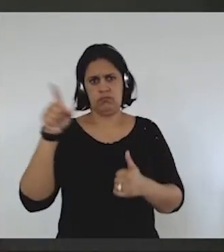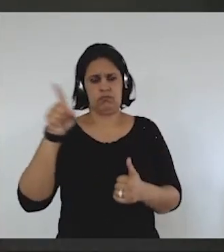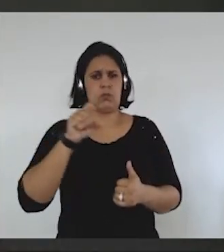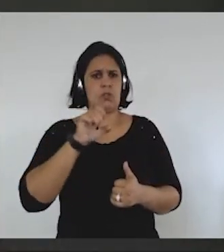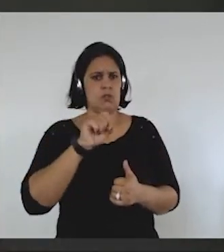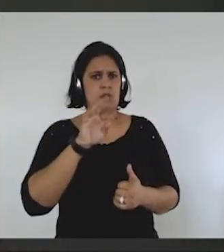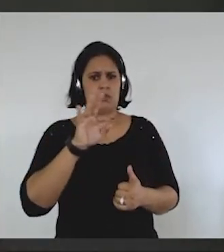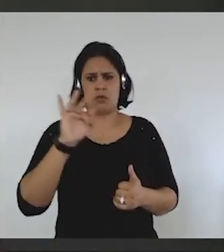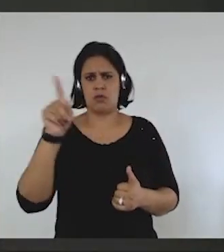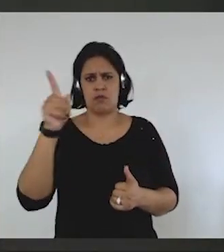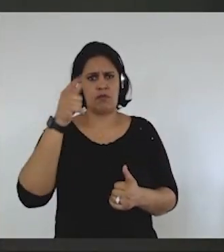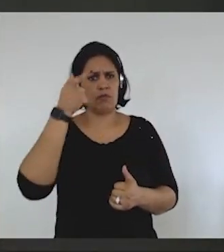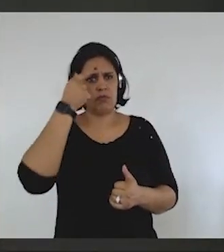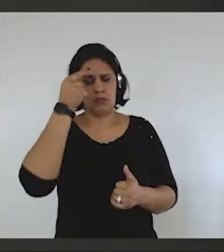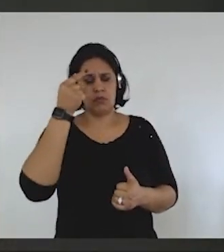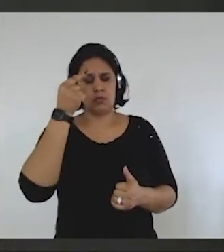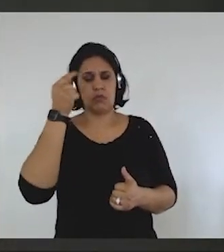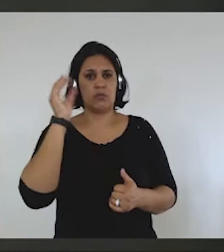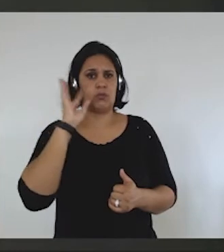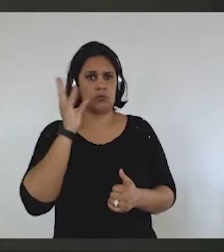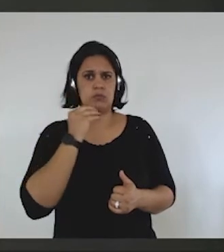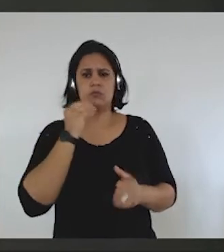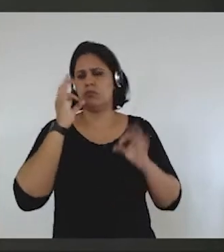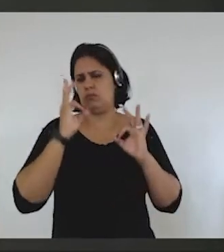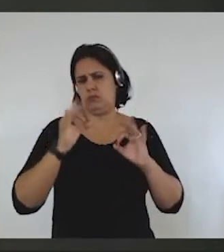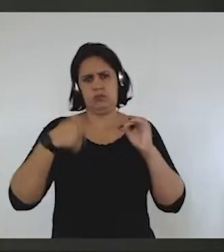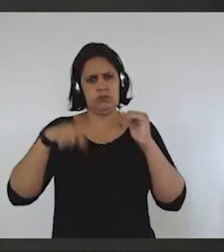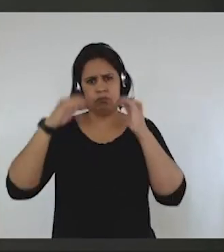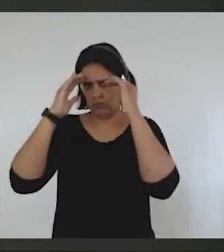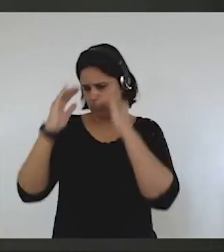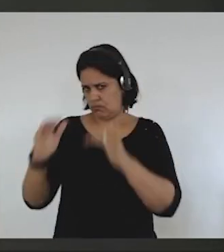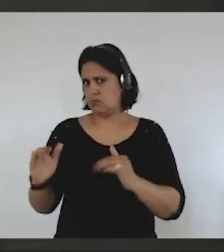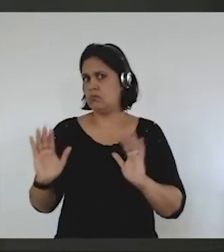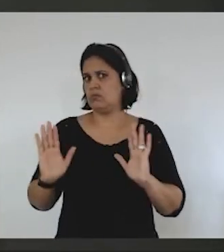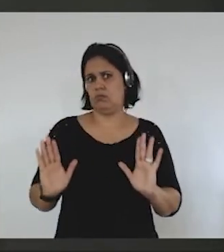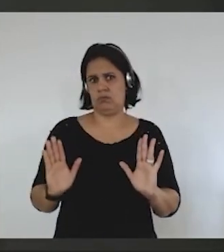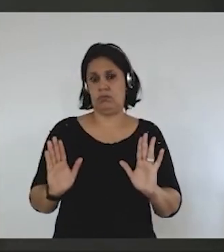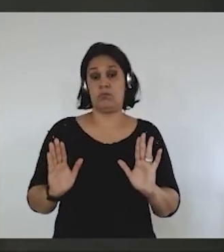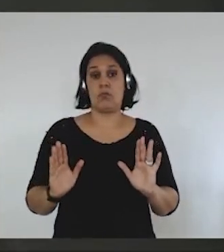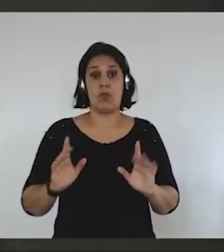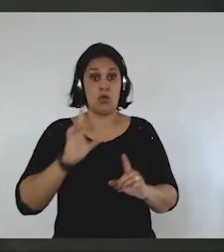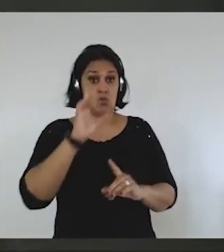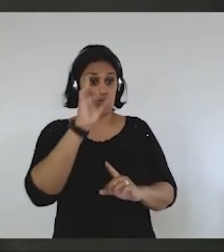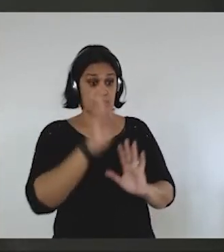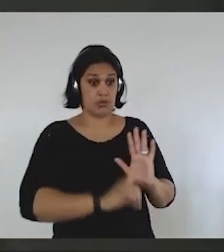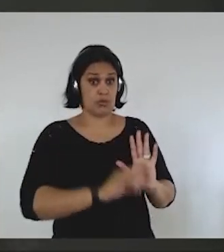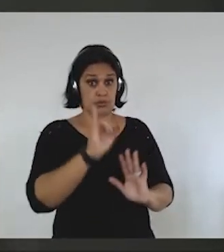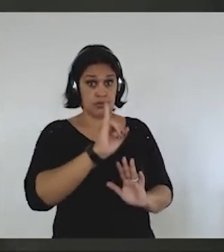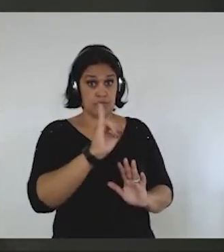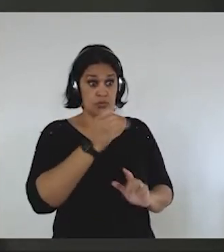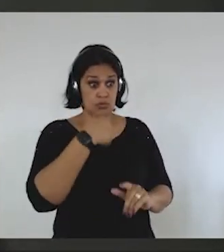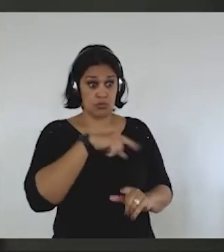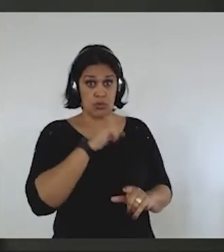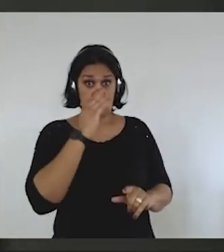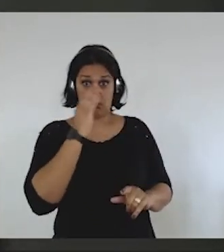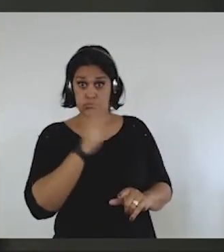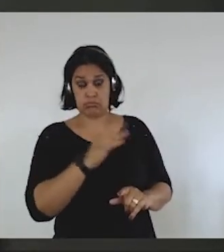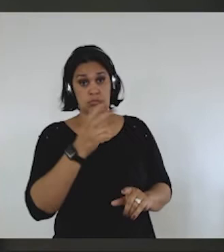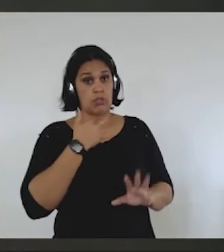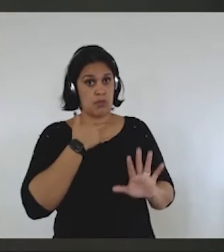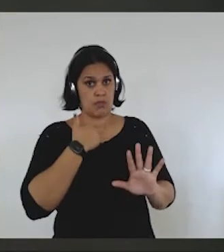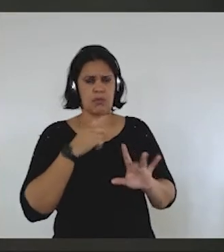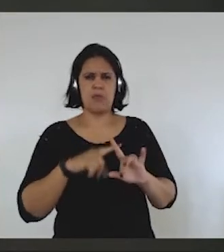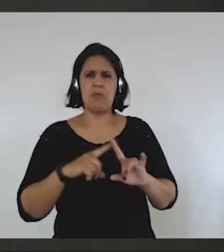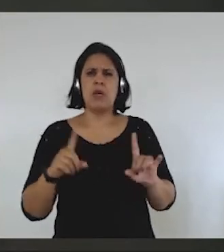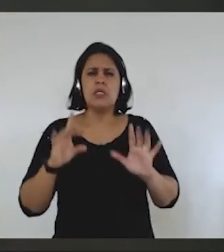ministro. É preciso que a gente não desmoralize as normas de direito internacional. Mas como, em termos